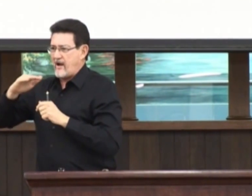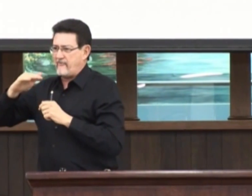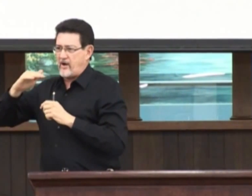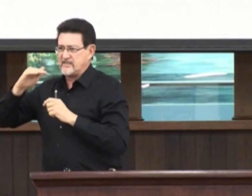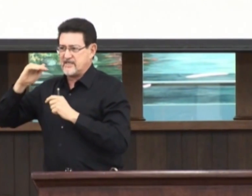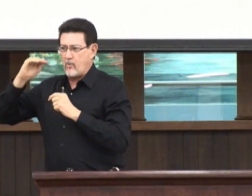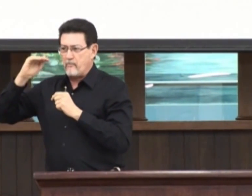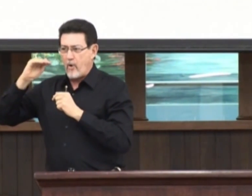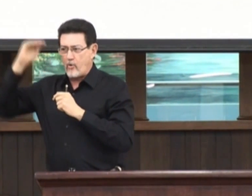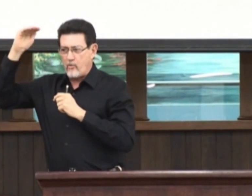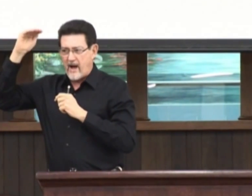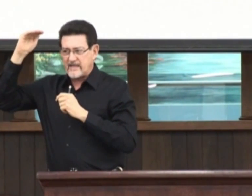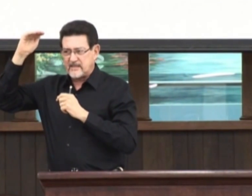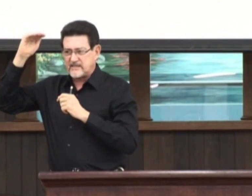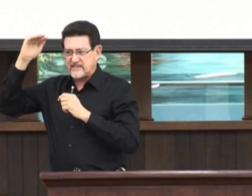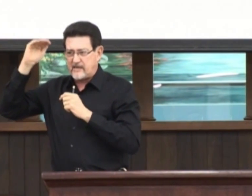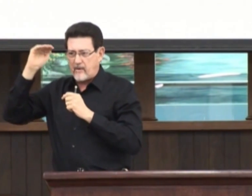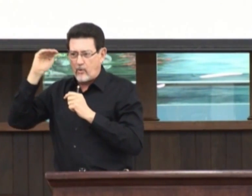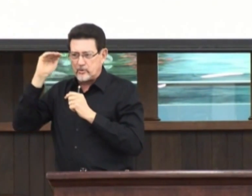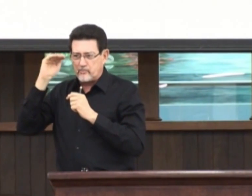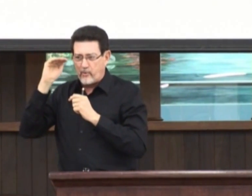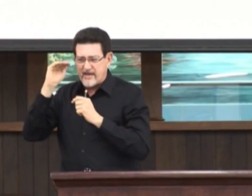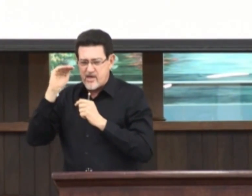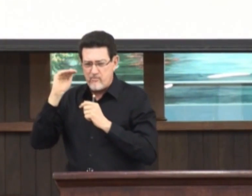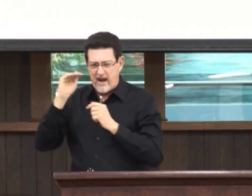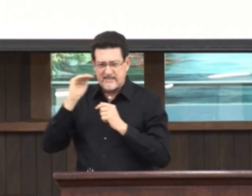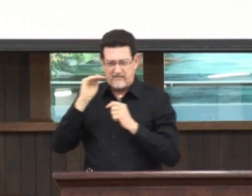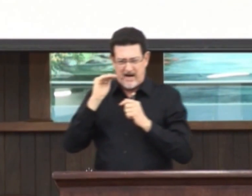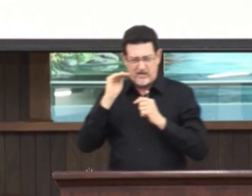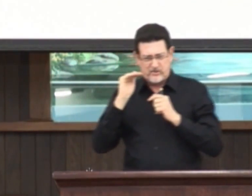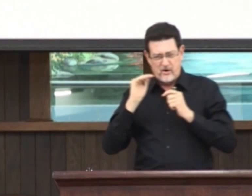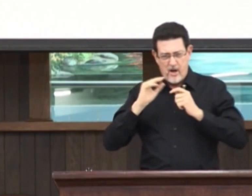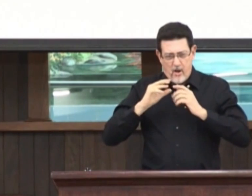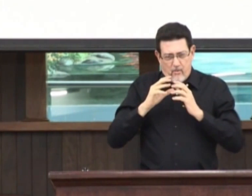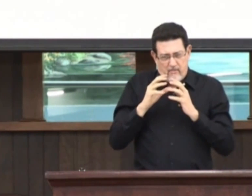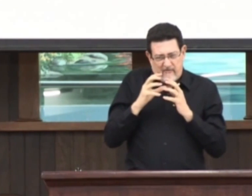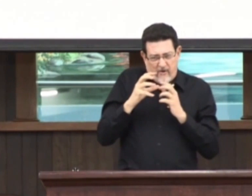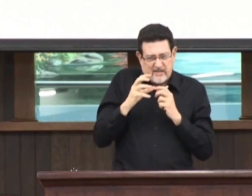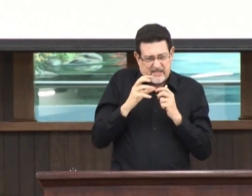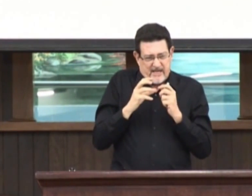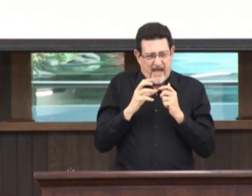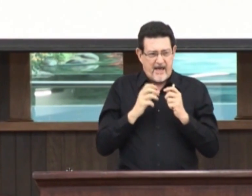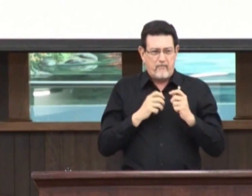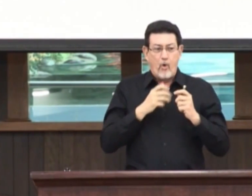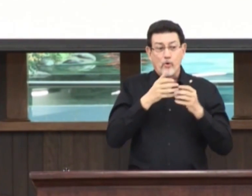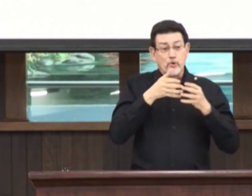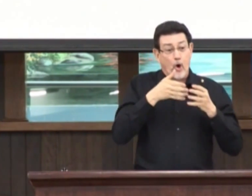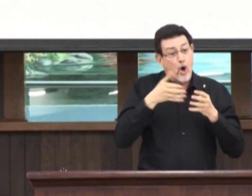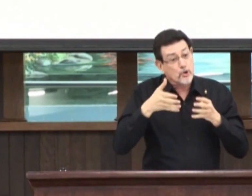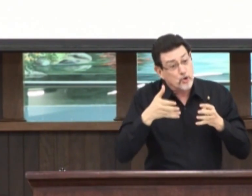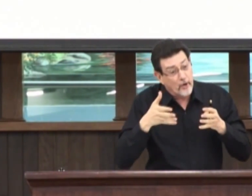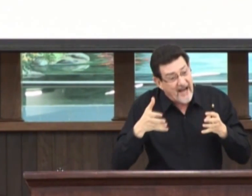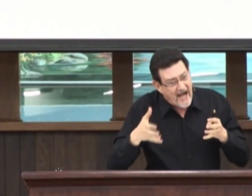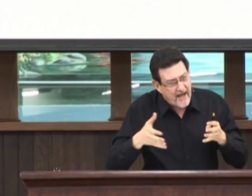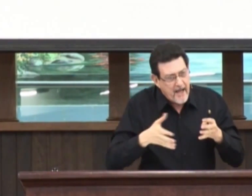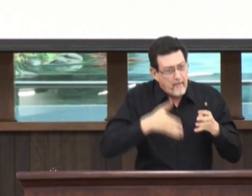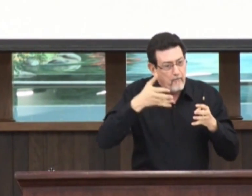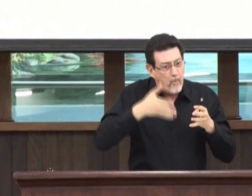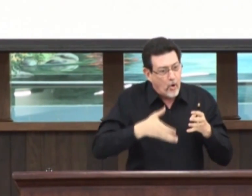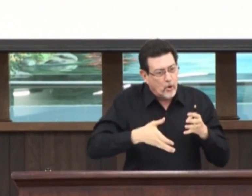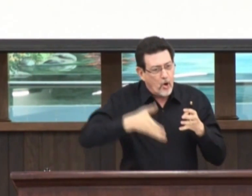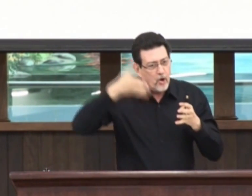tem uma voz que é um pouco mais acima, o outro um pouquinho mais abaixo. Uma voz que é